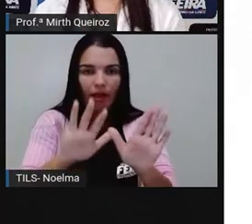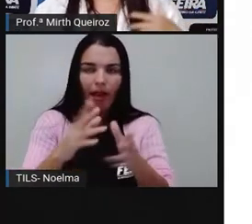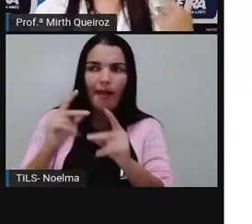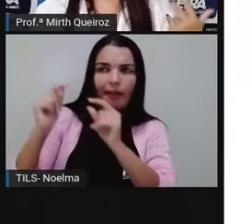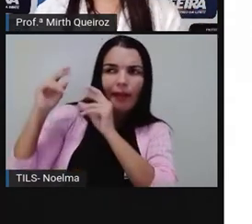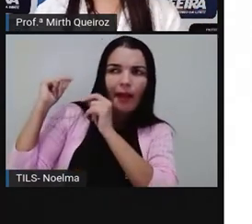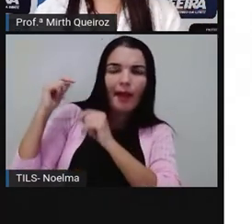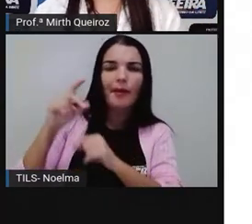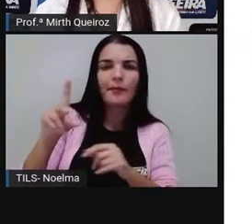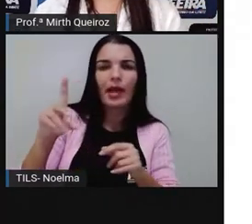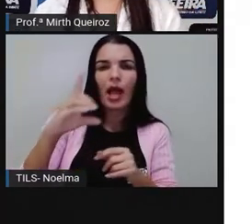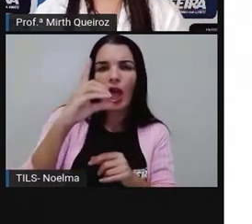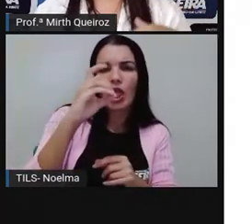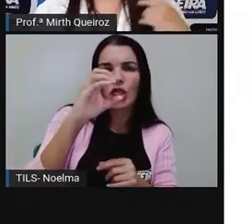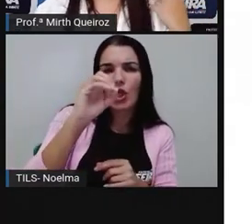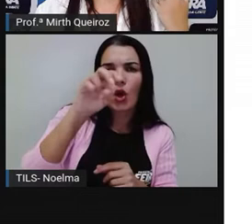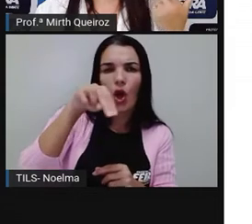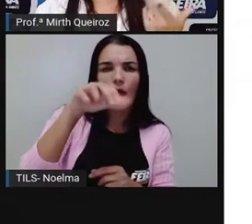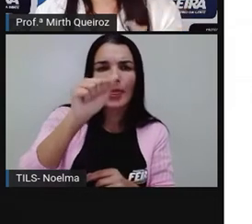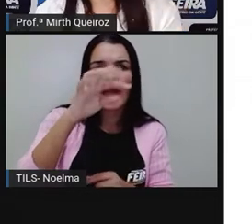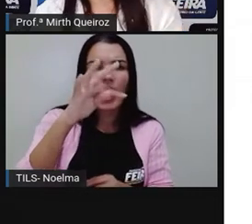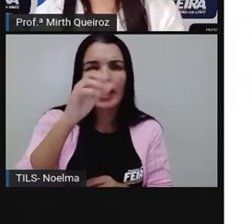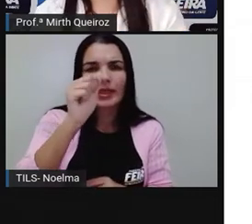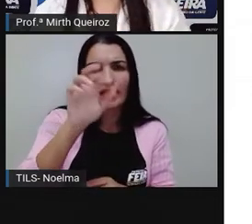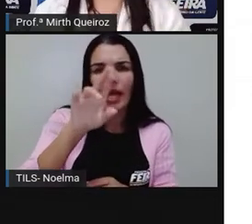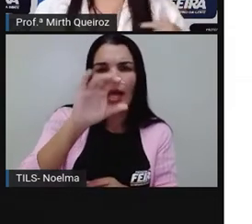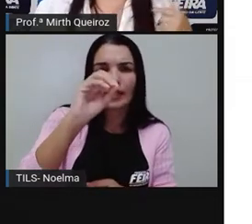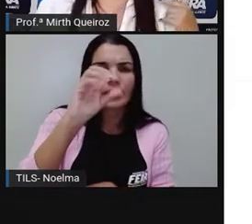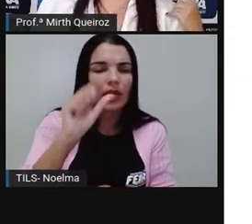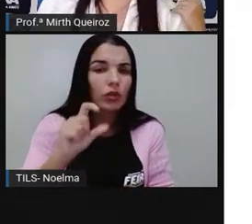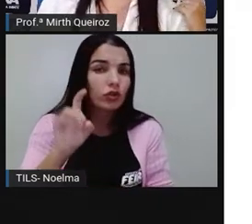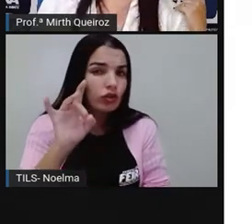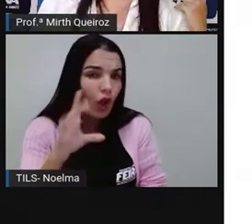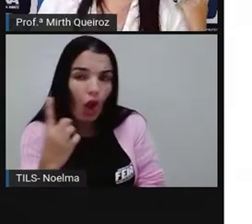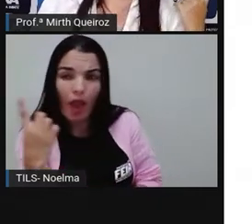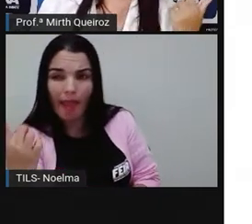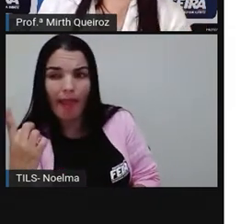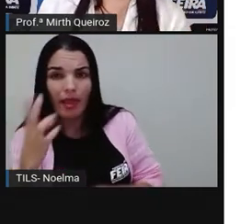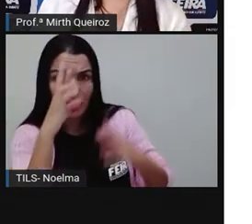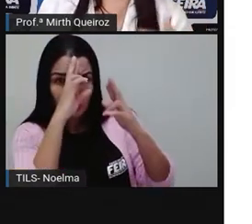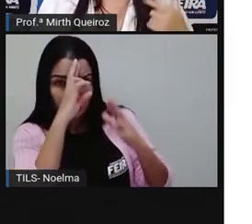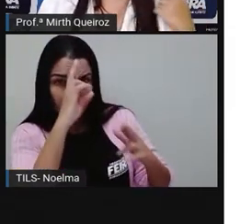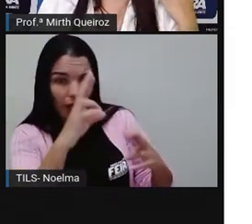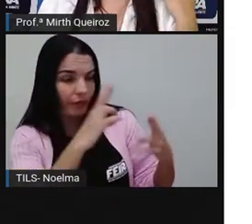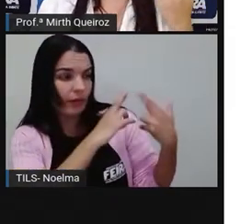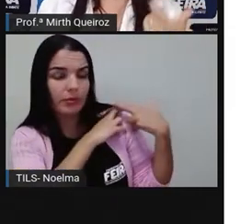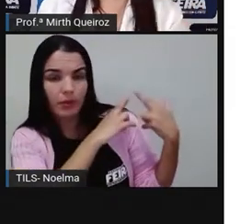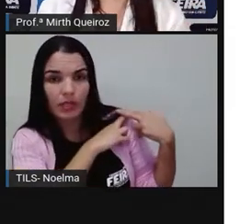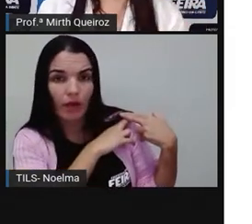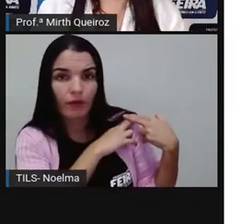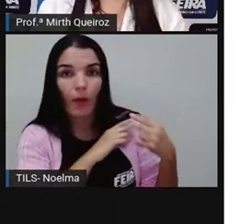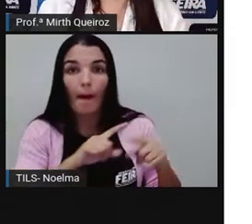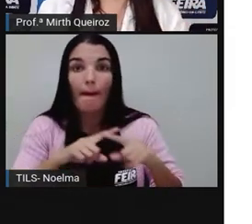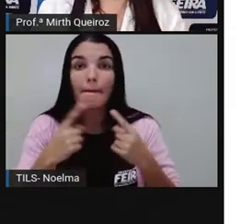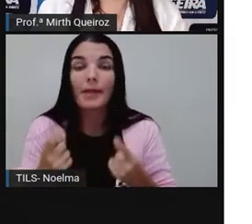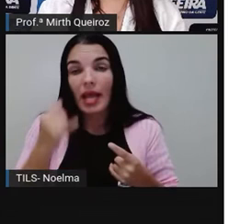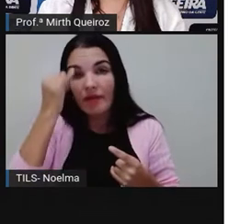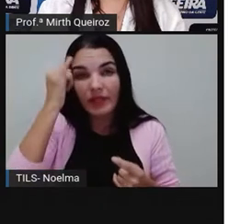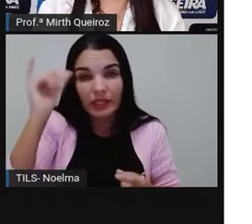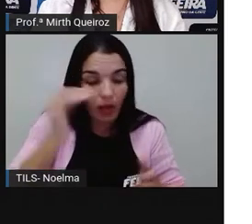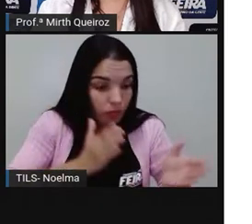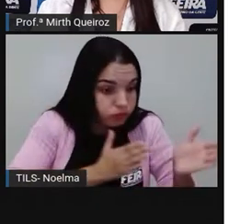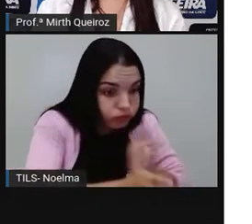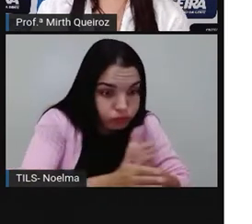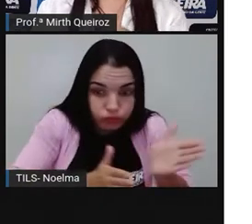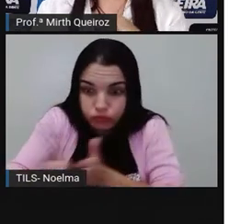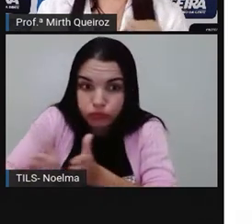A administração da colônia, fazer a colônia lucrar, a parte da segurança, evitar invasões dentro daquela